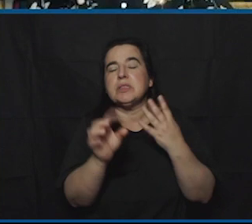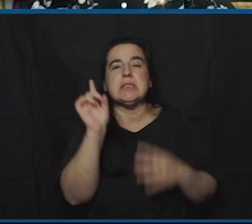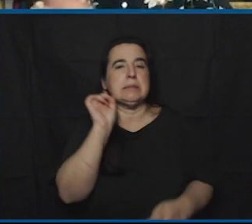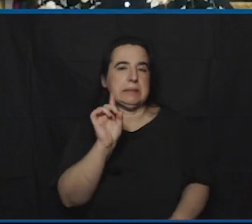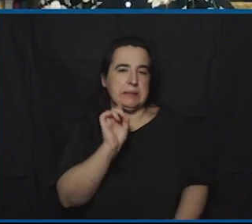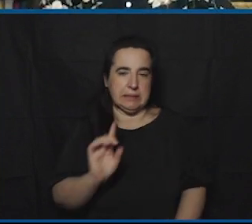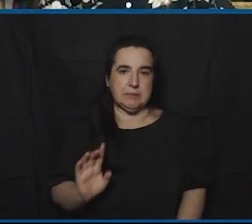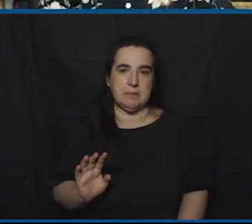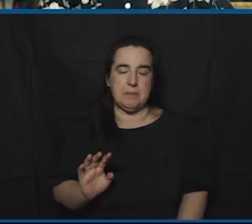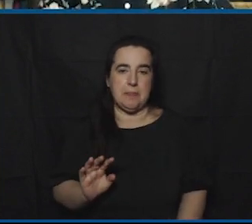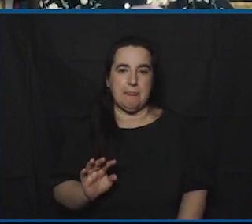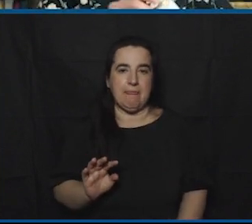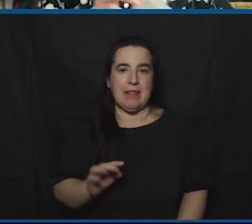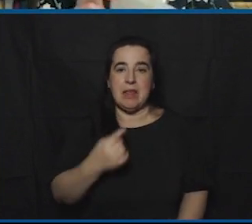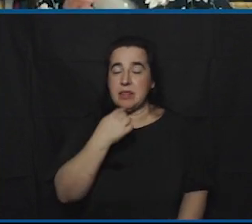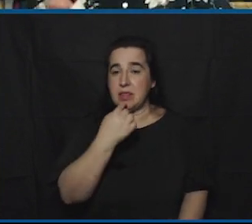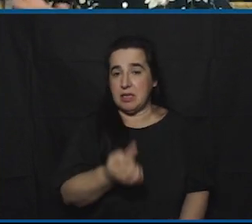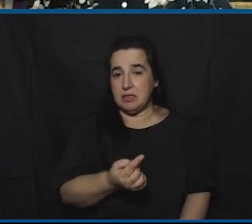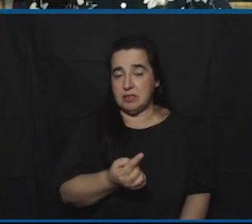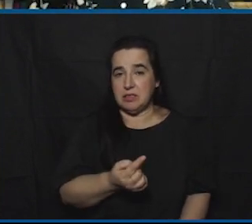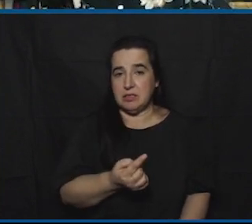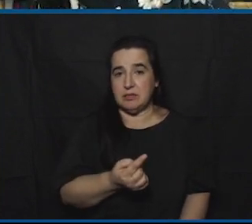muito interessante. Ele diz: